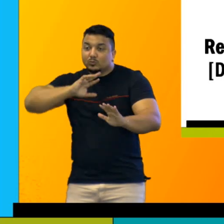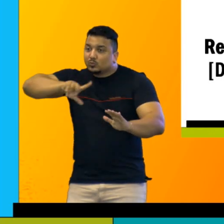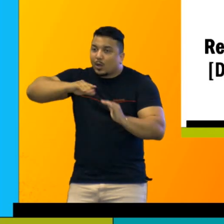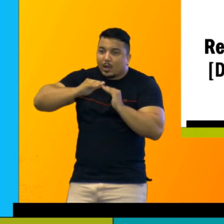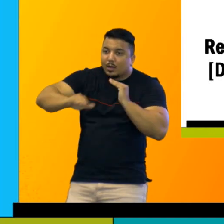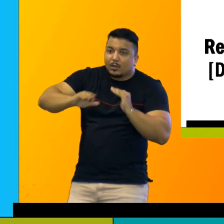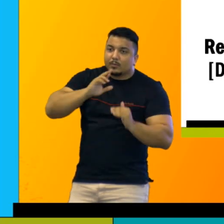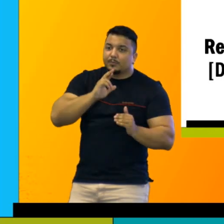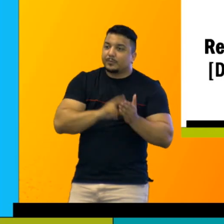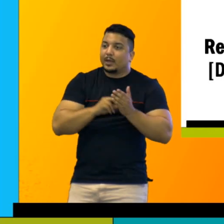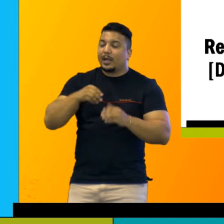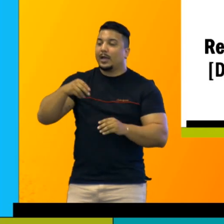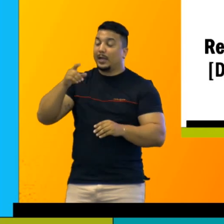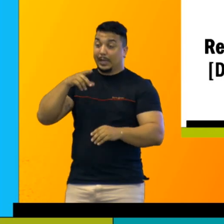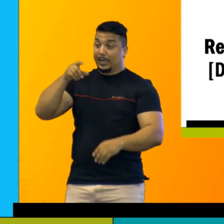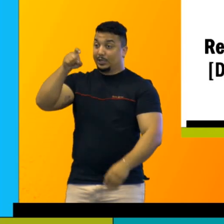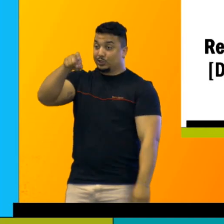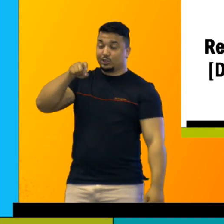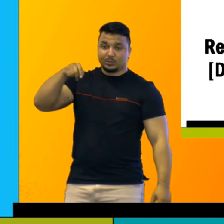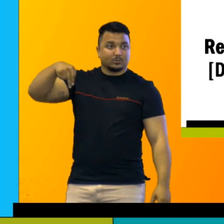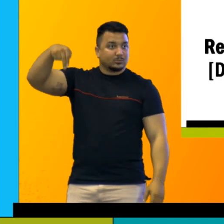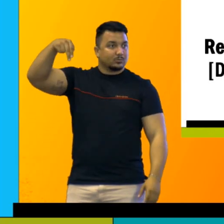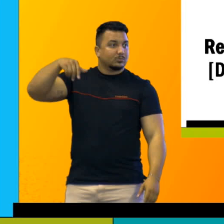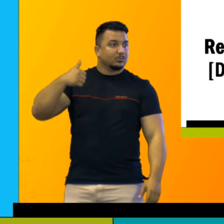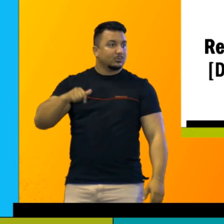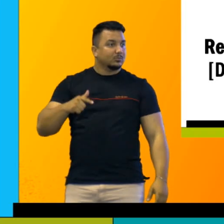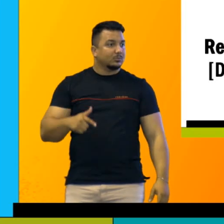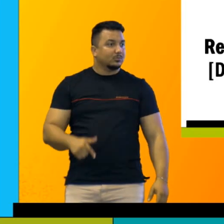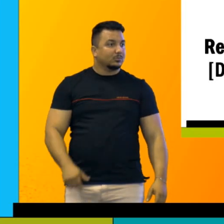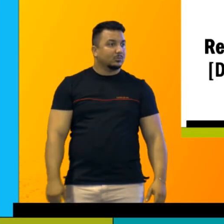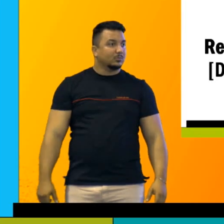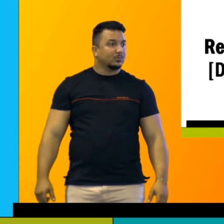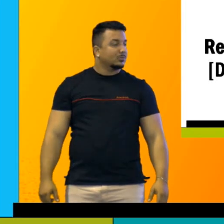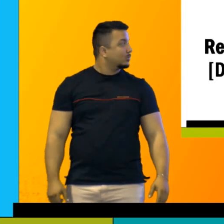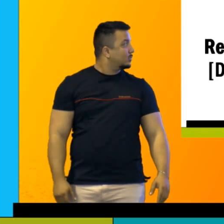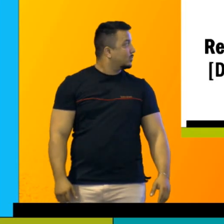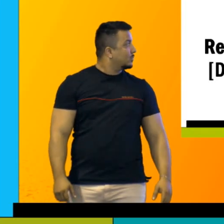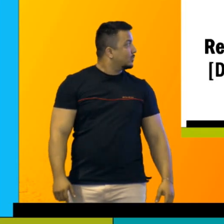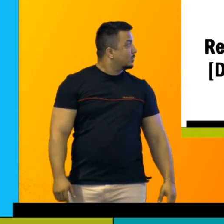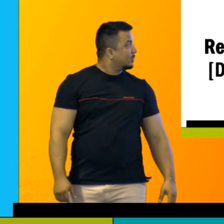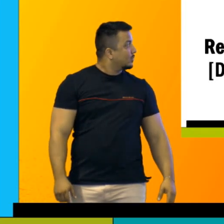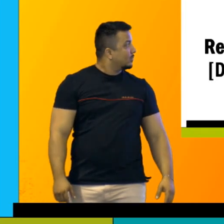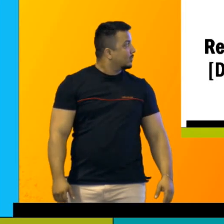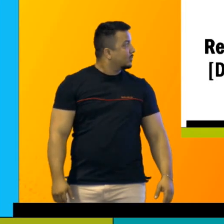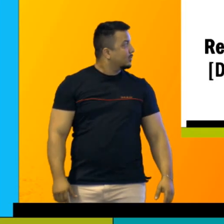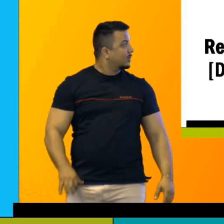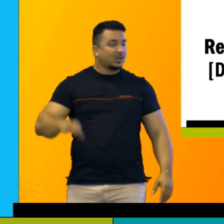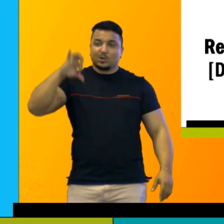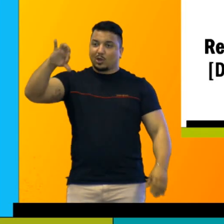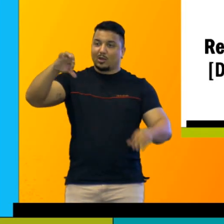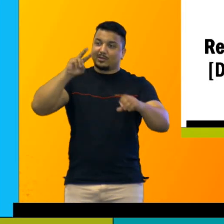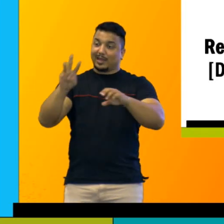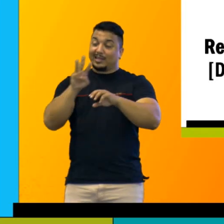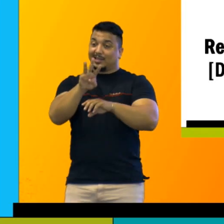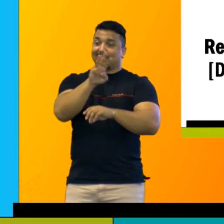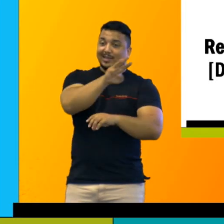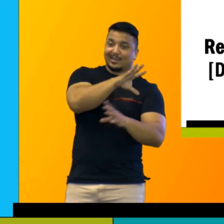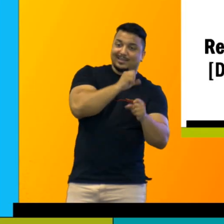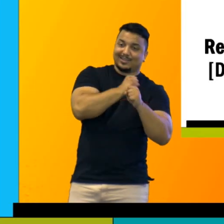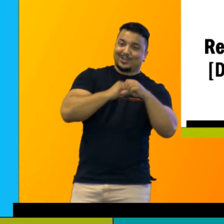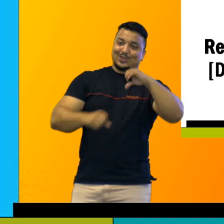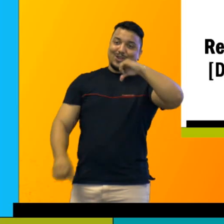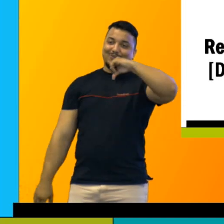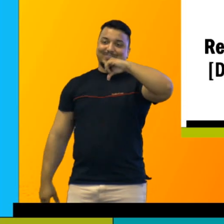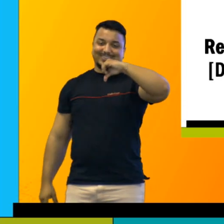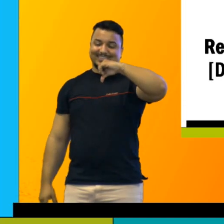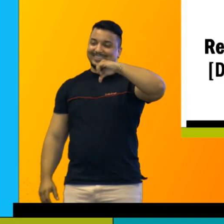estaria em notação científica. Tem 9, é? Hã? São 9, é? Aí eu estou ficando doido, ó. Foi mal, é mesmo.